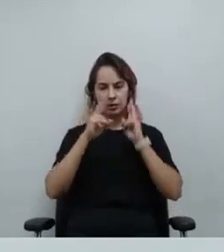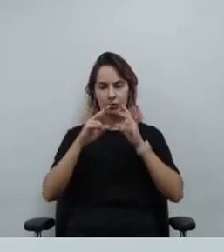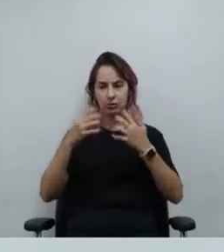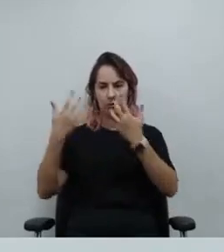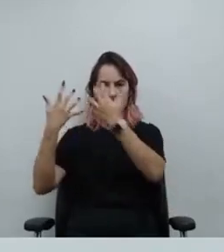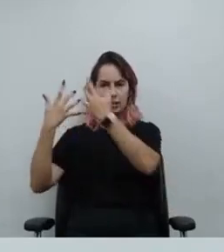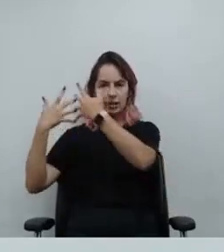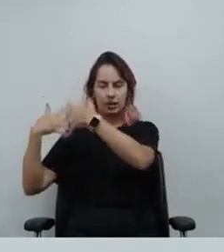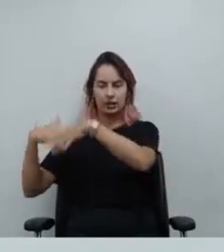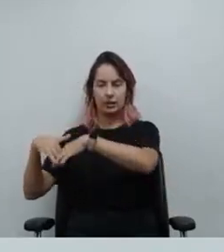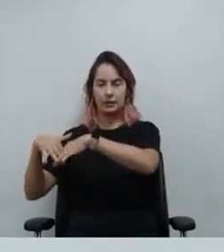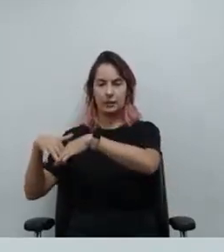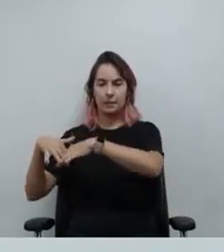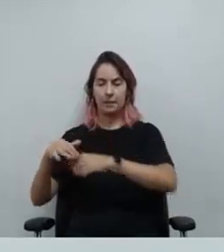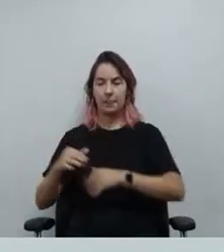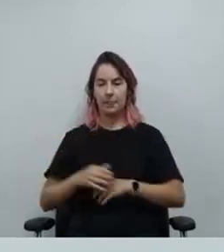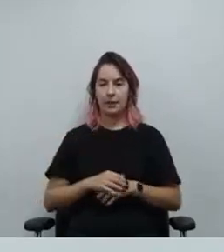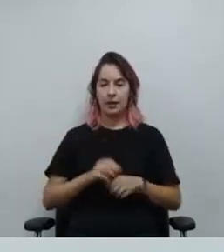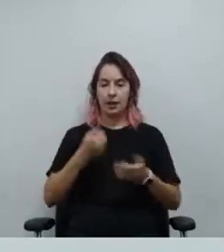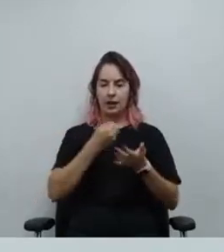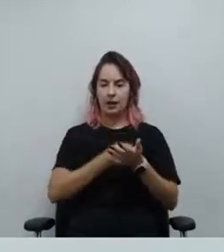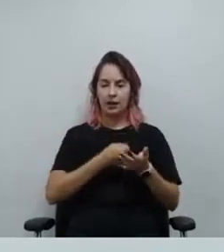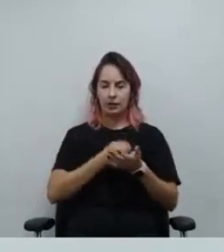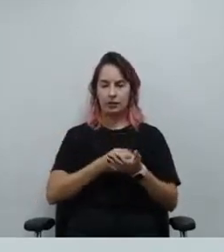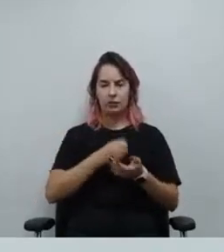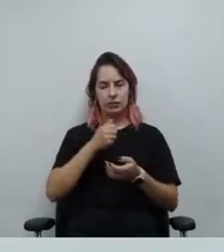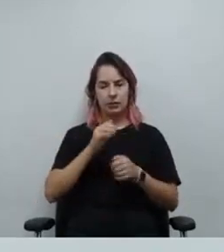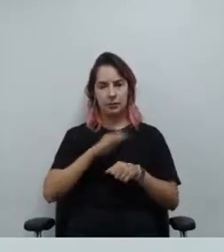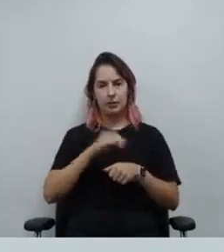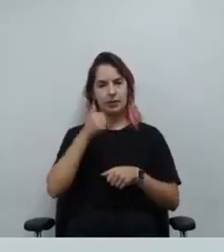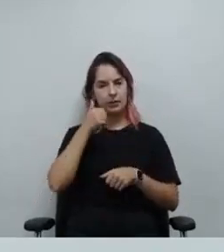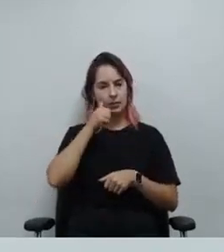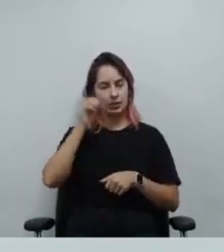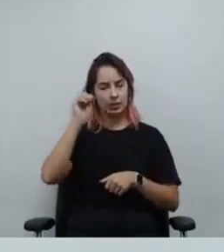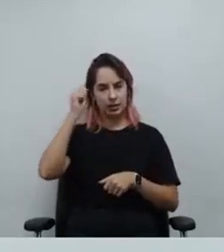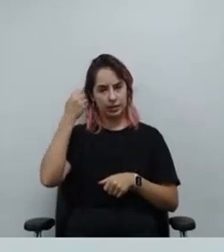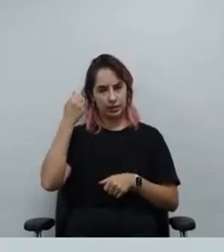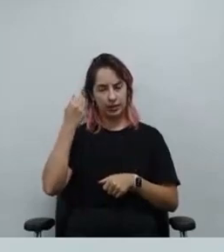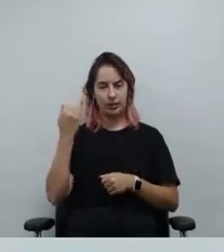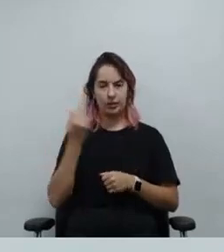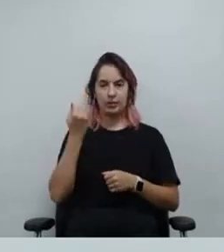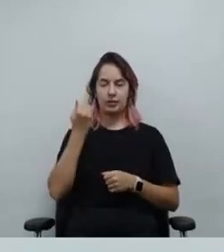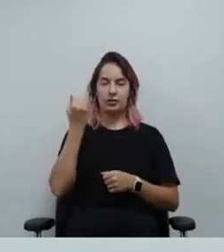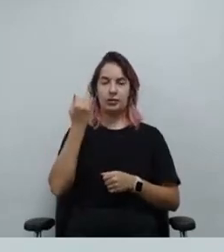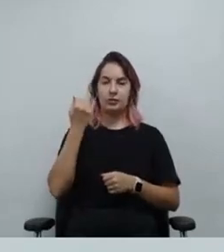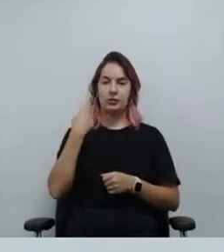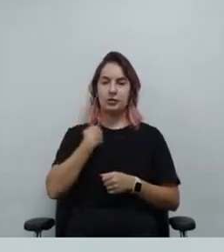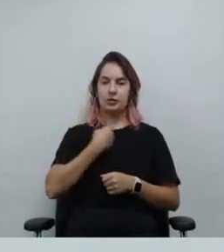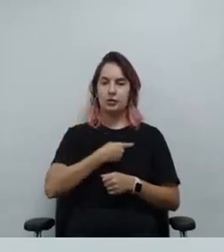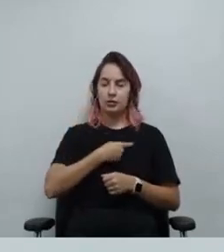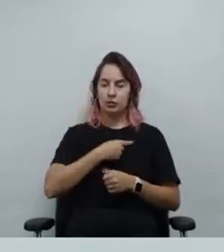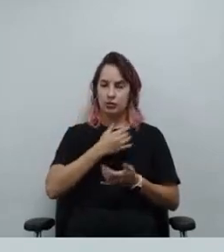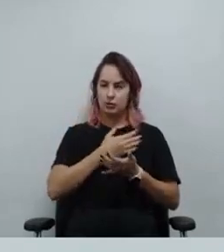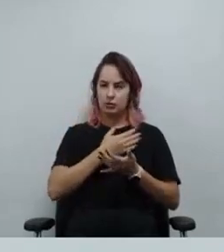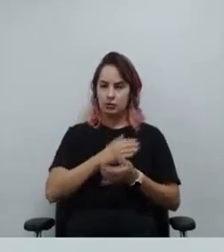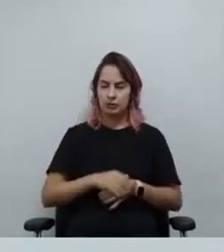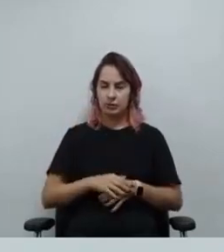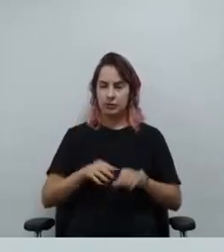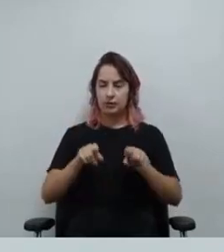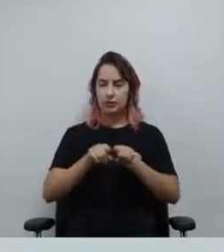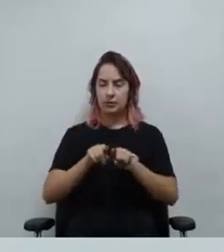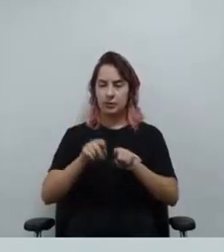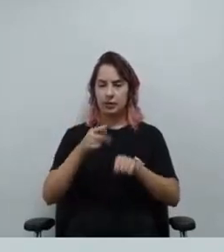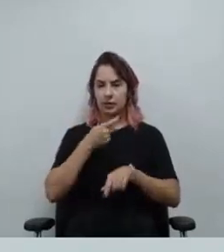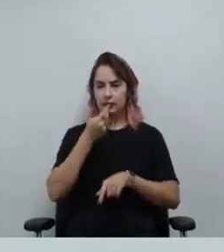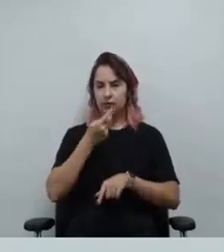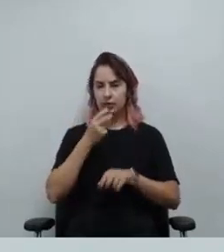por mulheres em sua maioria negras, né? E ali reiteramos a importância da nossa Carta de Princípios. Foi falado também, presença, um